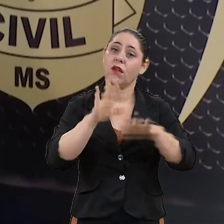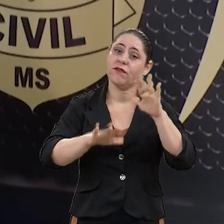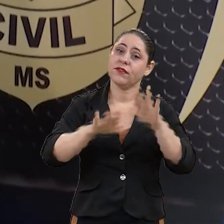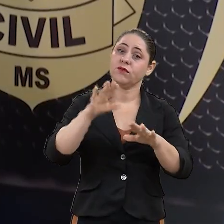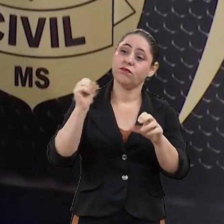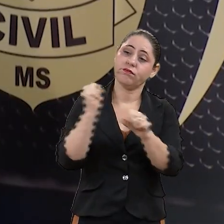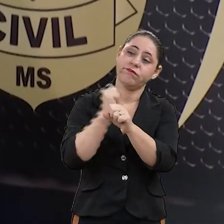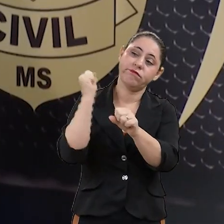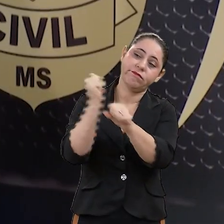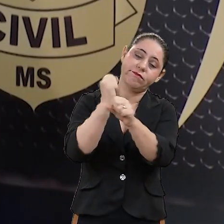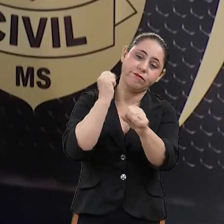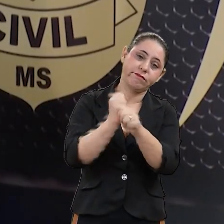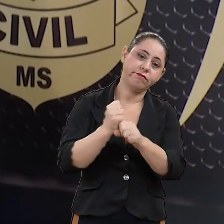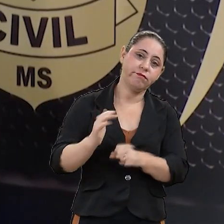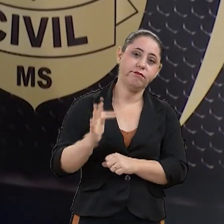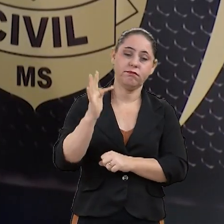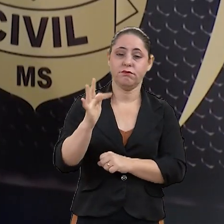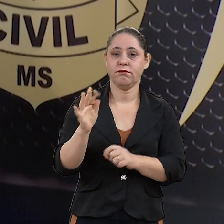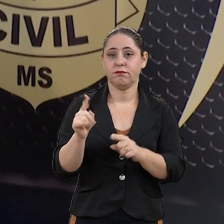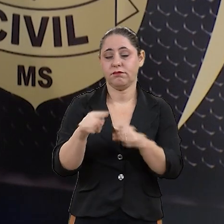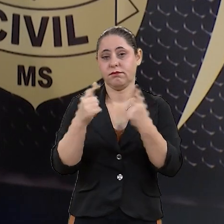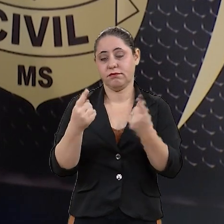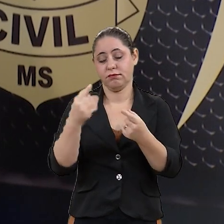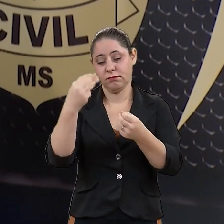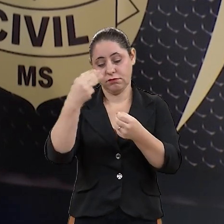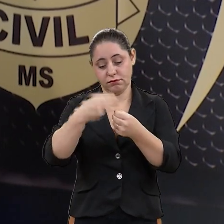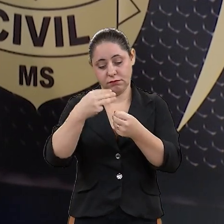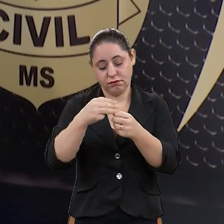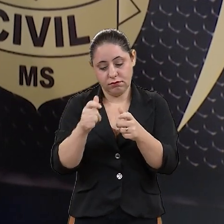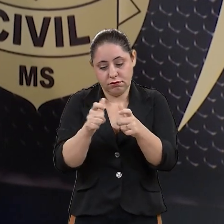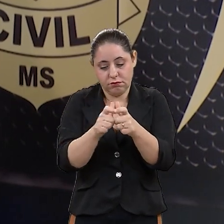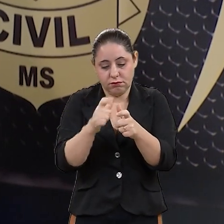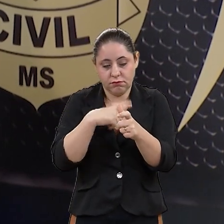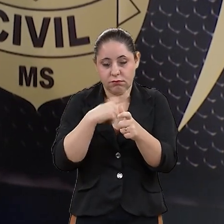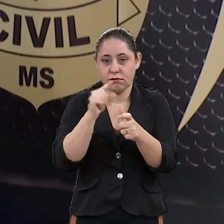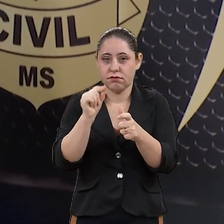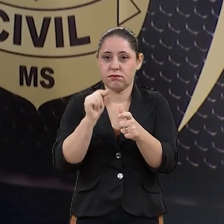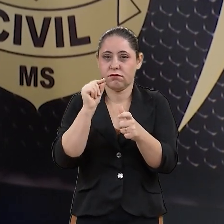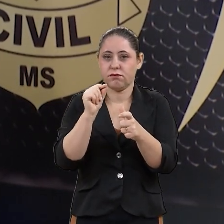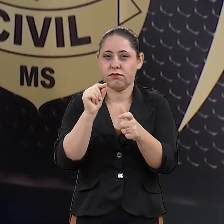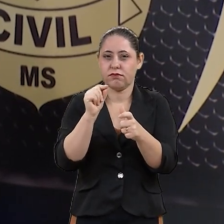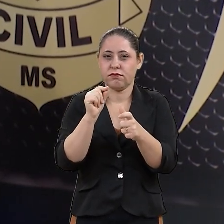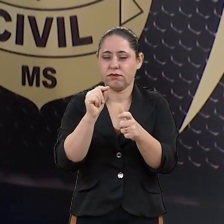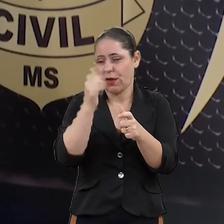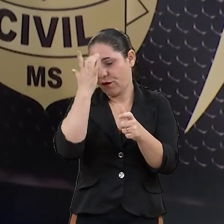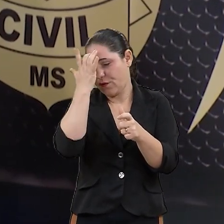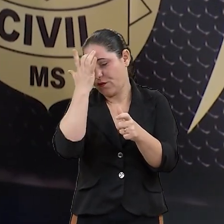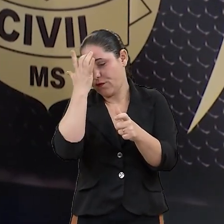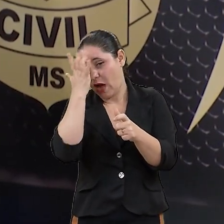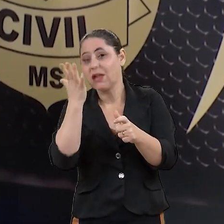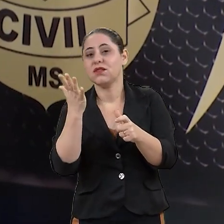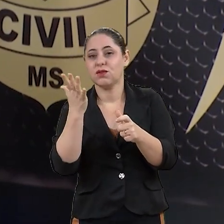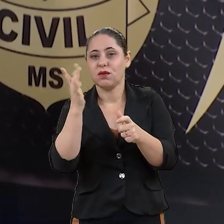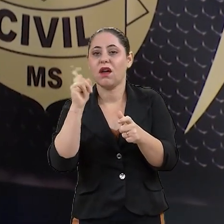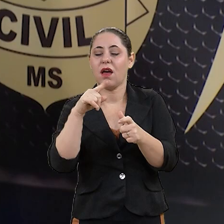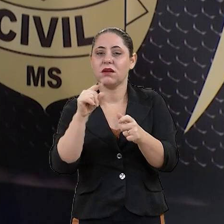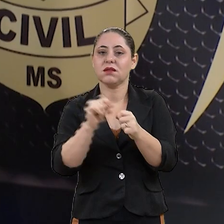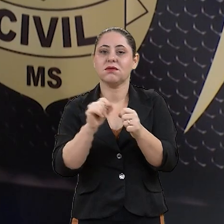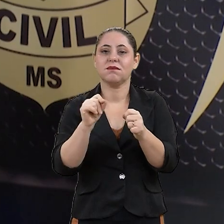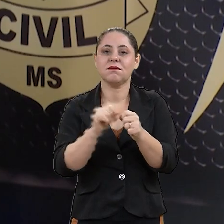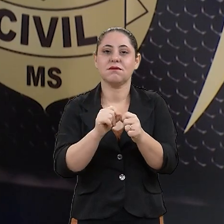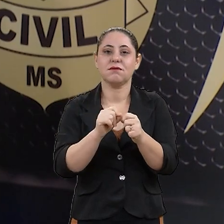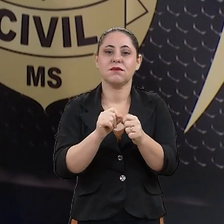Mas, assim, dentro dos municípios menores, você tem é mais fácil, digamos assim, de fazer todo o